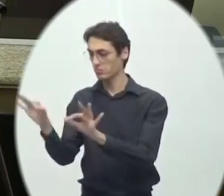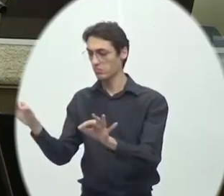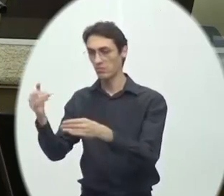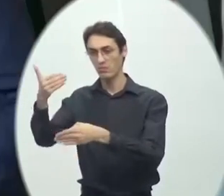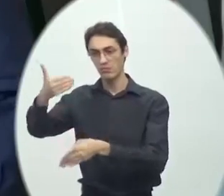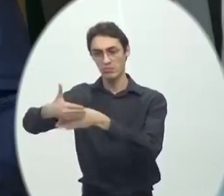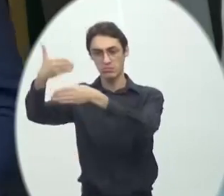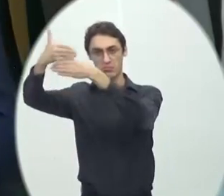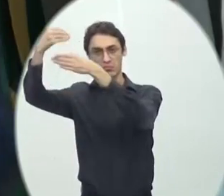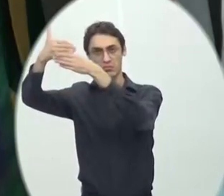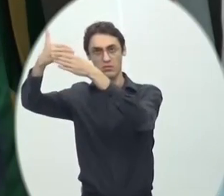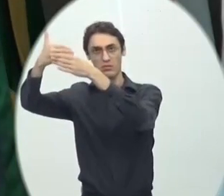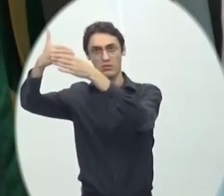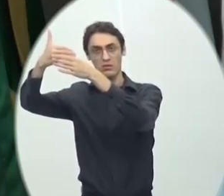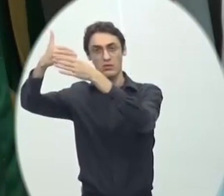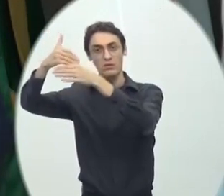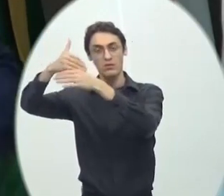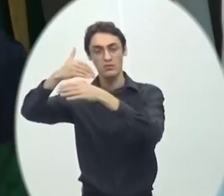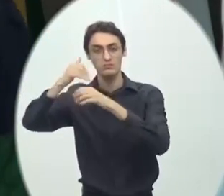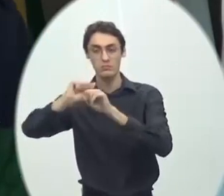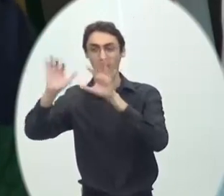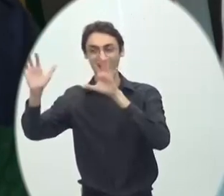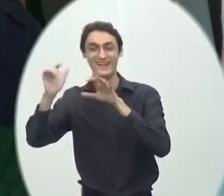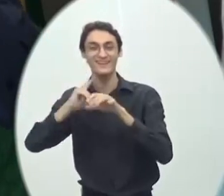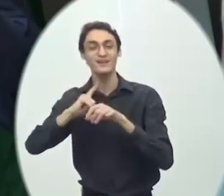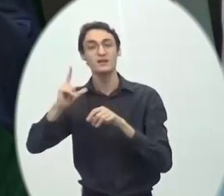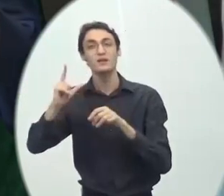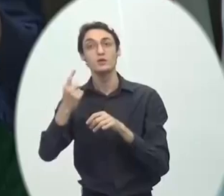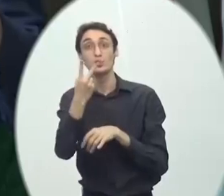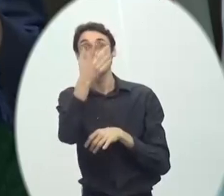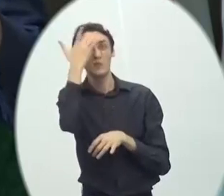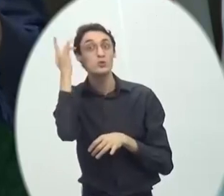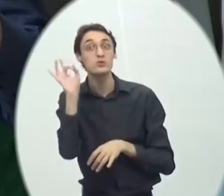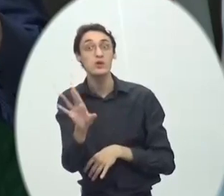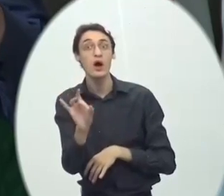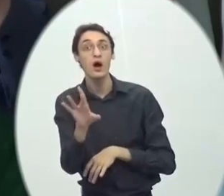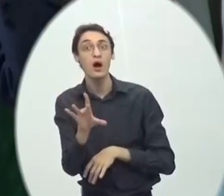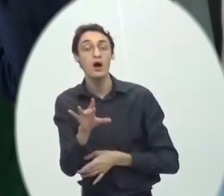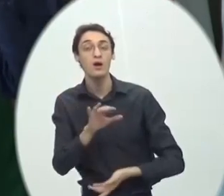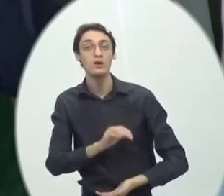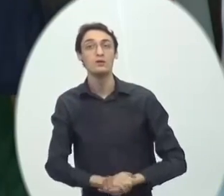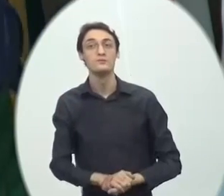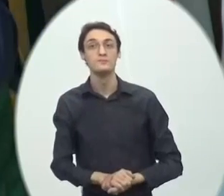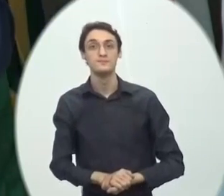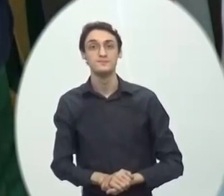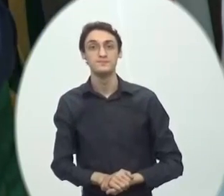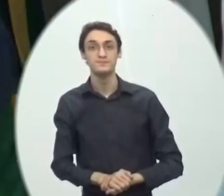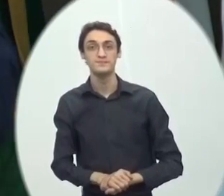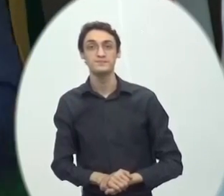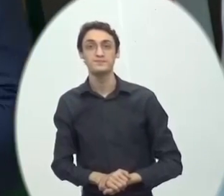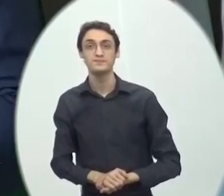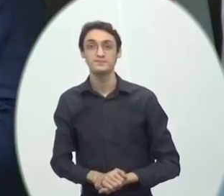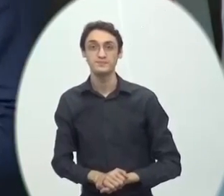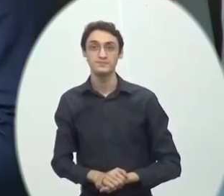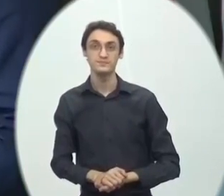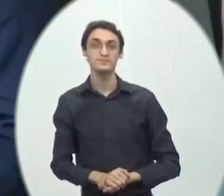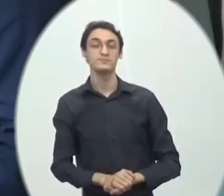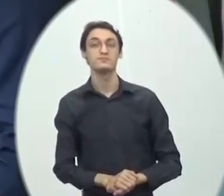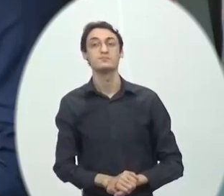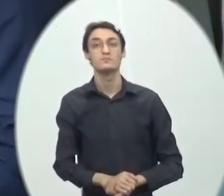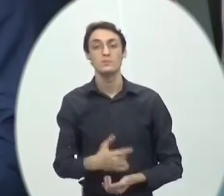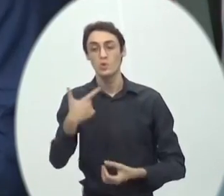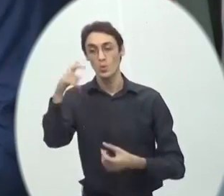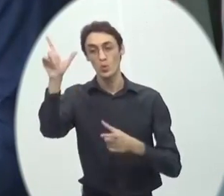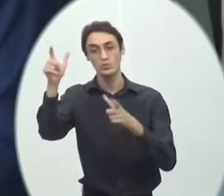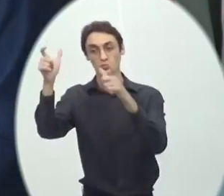do acrílico e coisa assim, mas apenas 2 funcionários atendendo. E um amplo